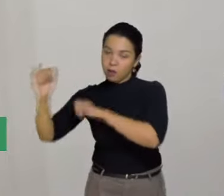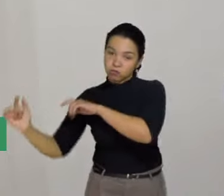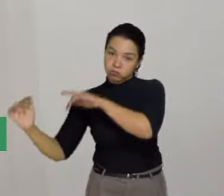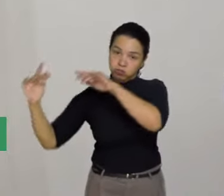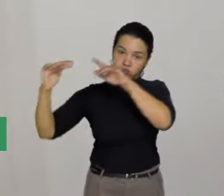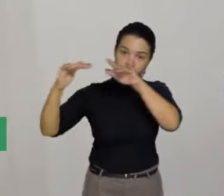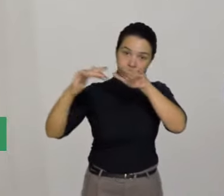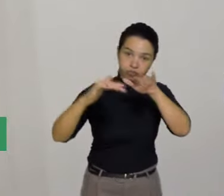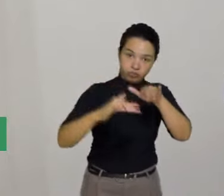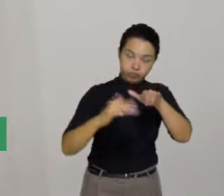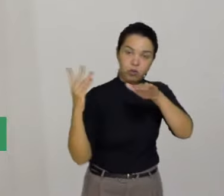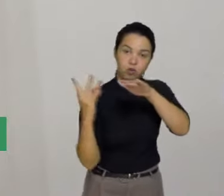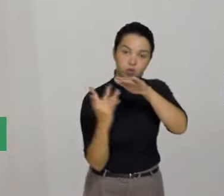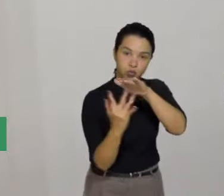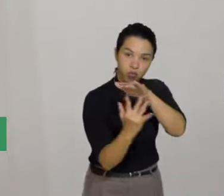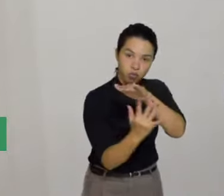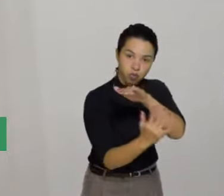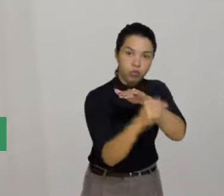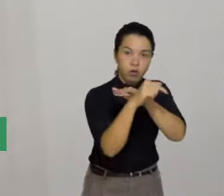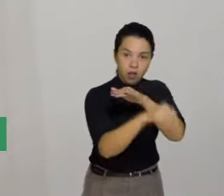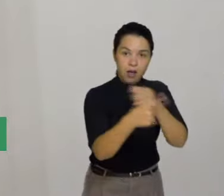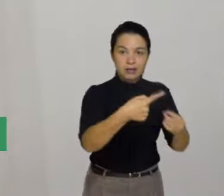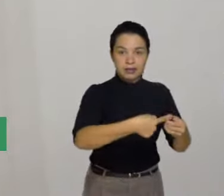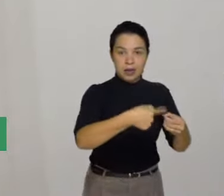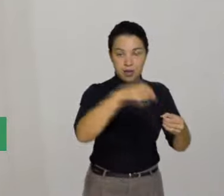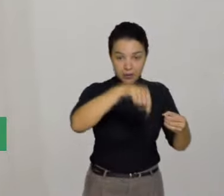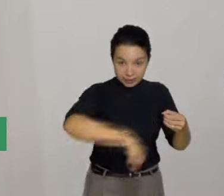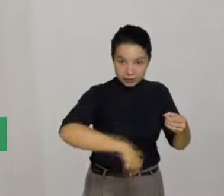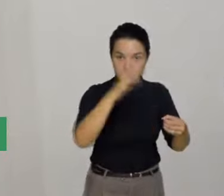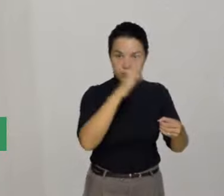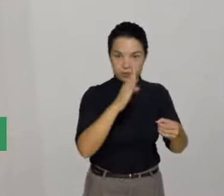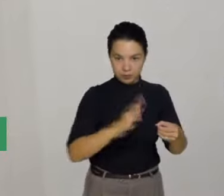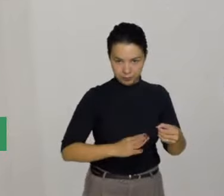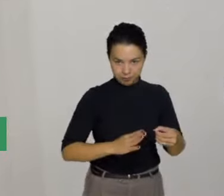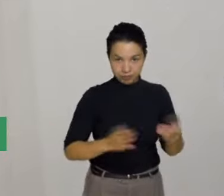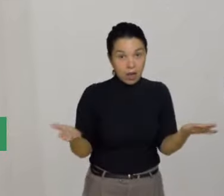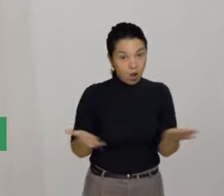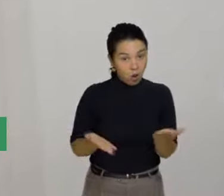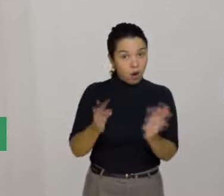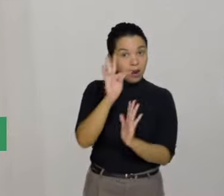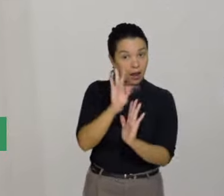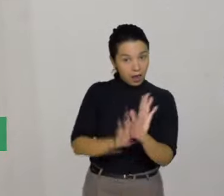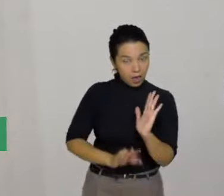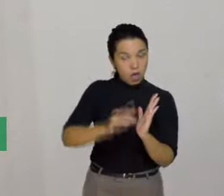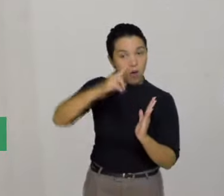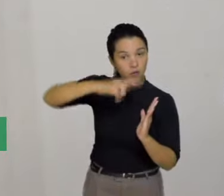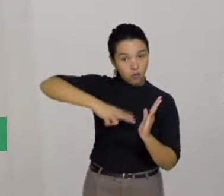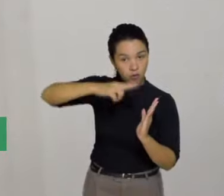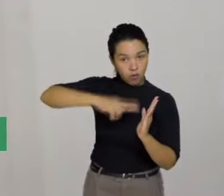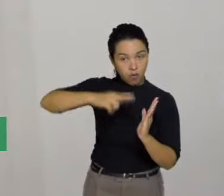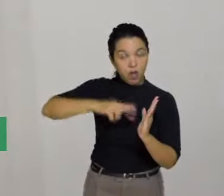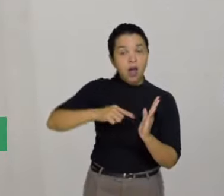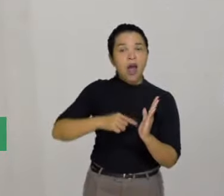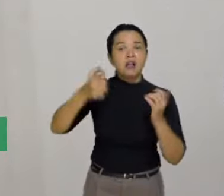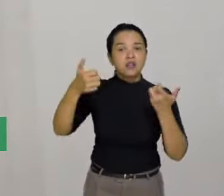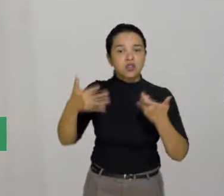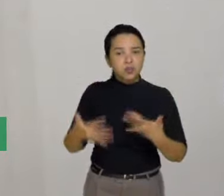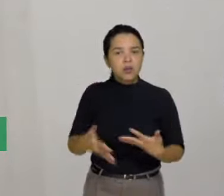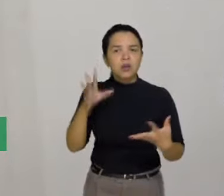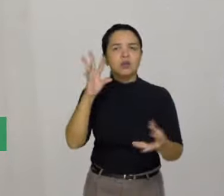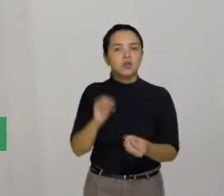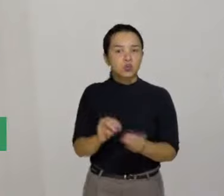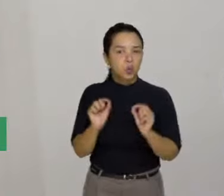liberdade de ler um texto feito pelo historiador Paulo Vendelino Cons, que trata,